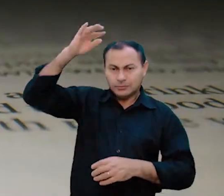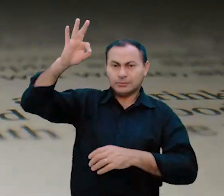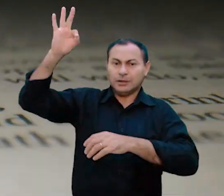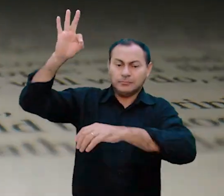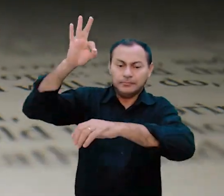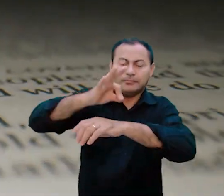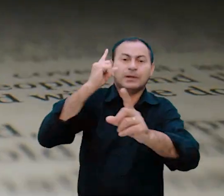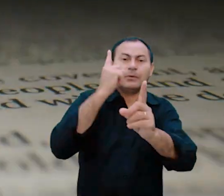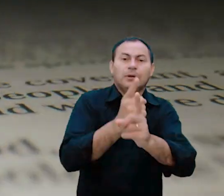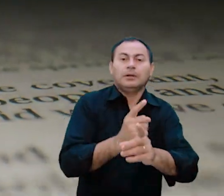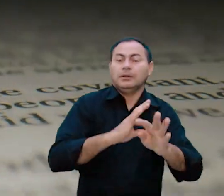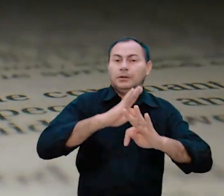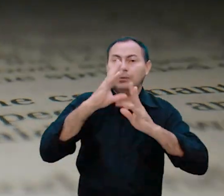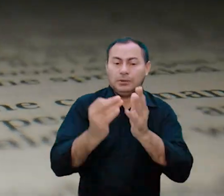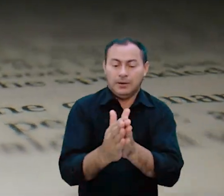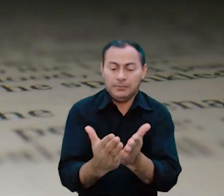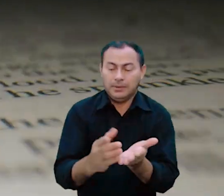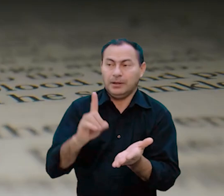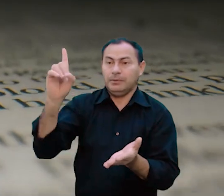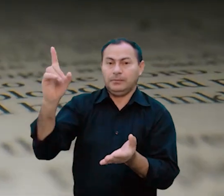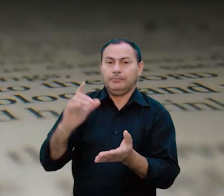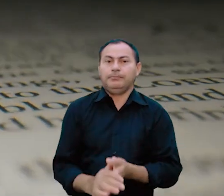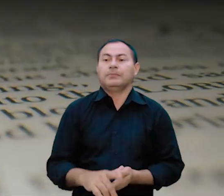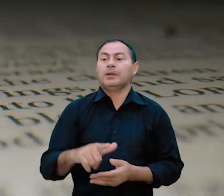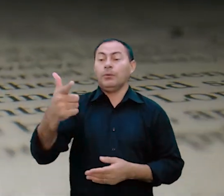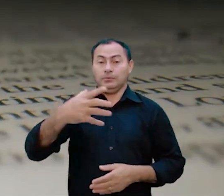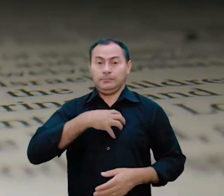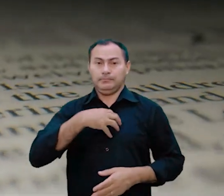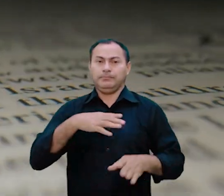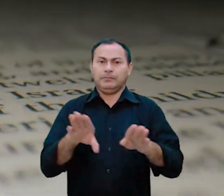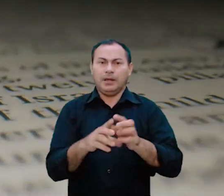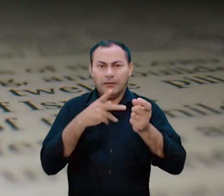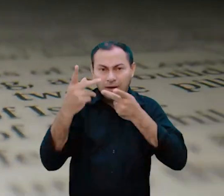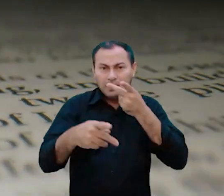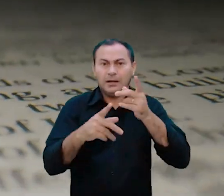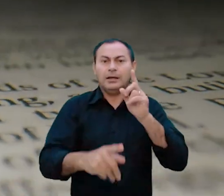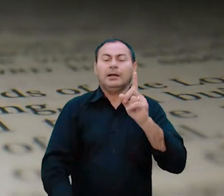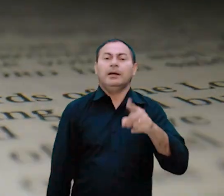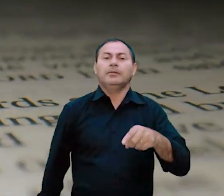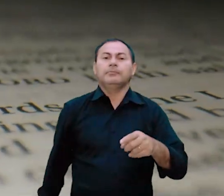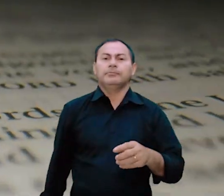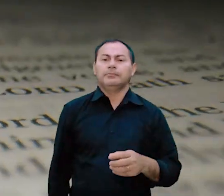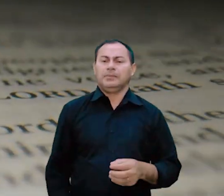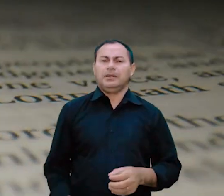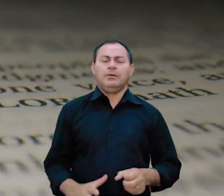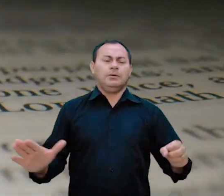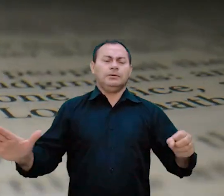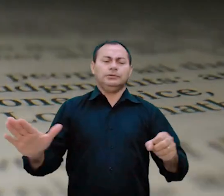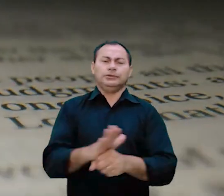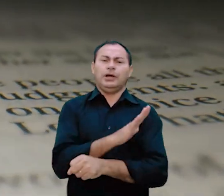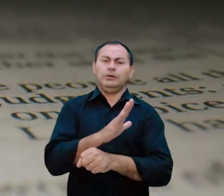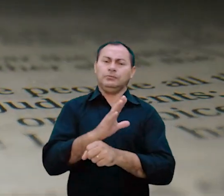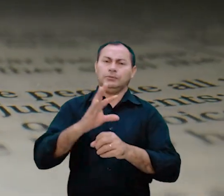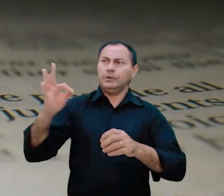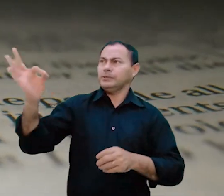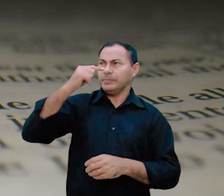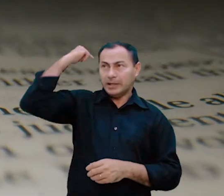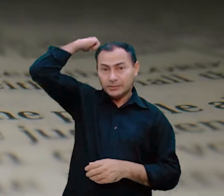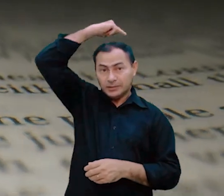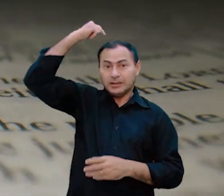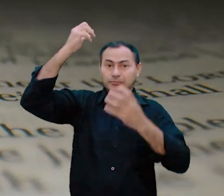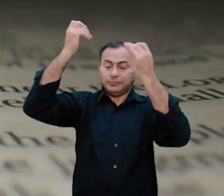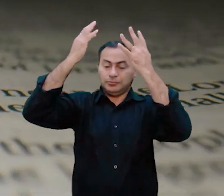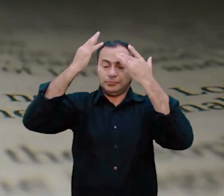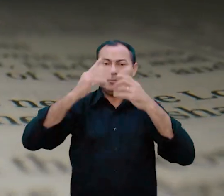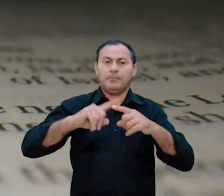veio sobre ele, é encontrada em toda a Bíblia. Outra maneira de dizer isso é, ficou cheio do